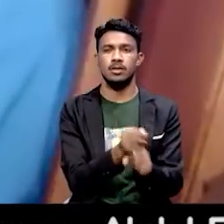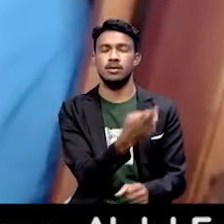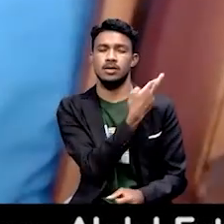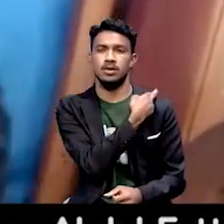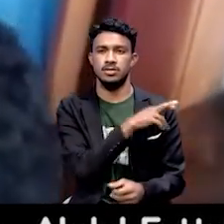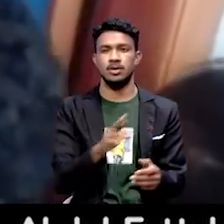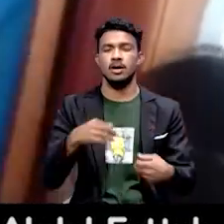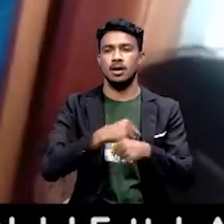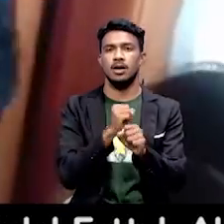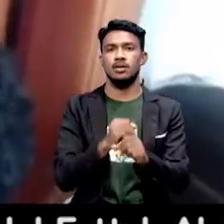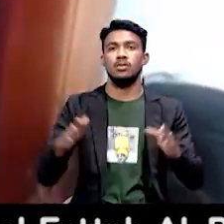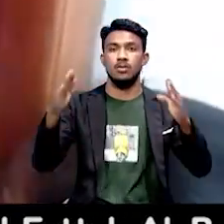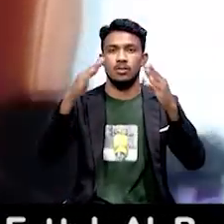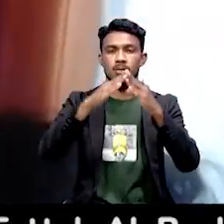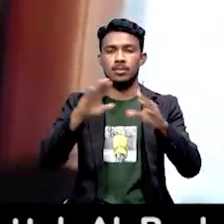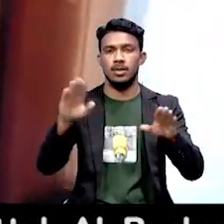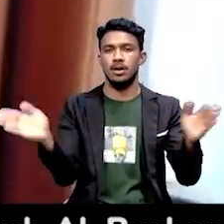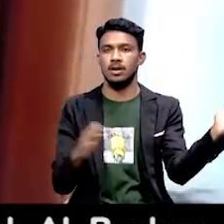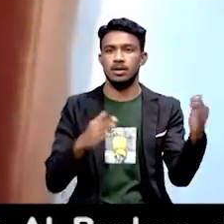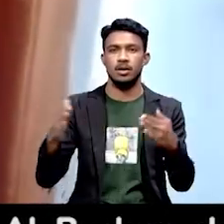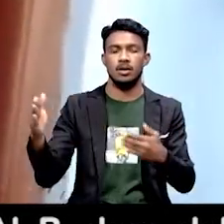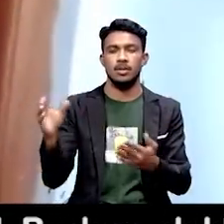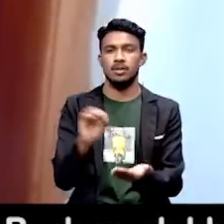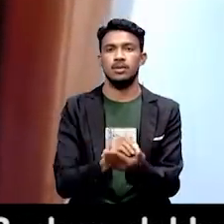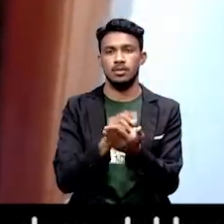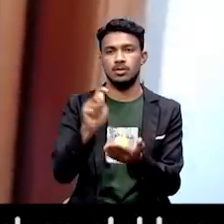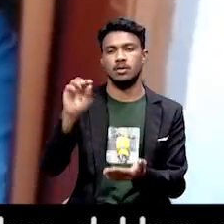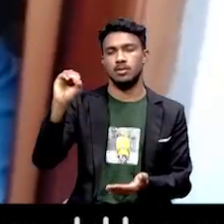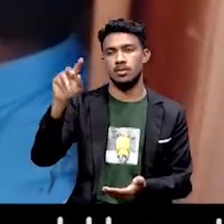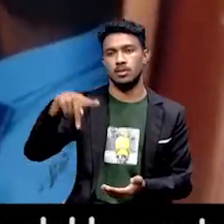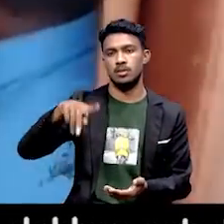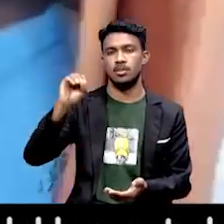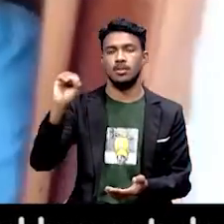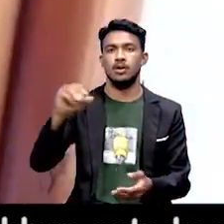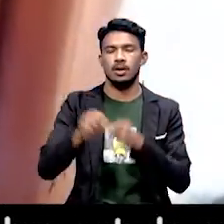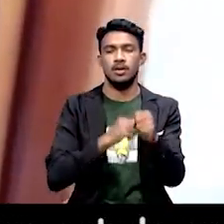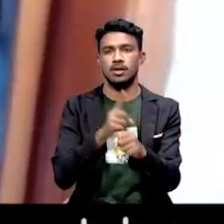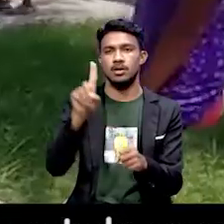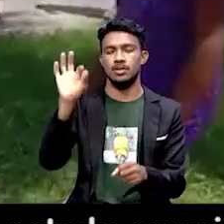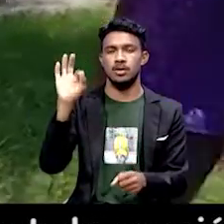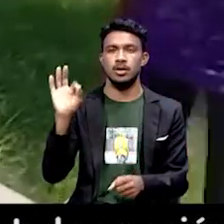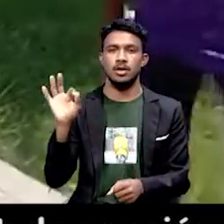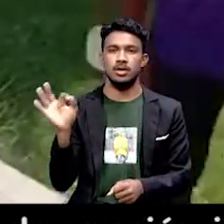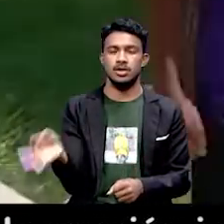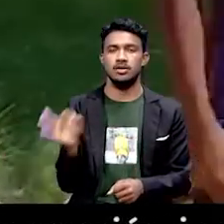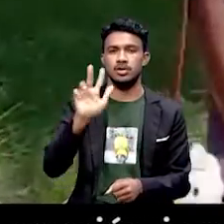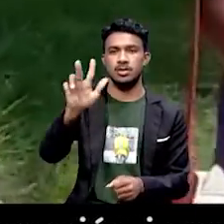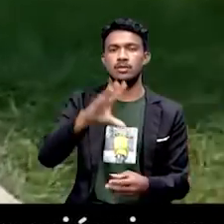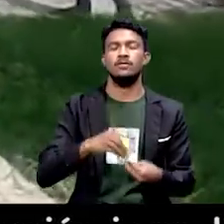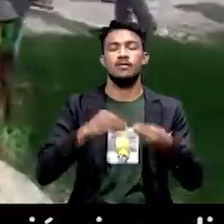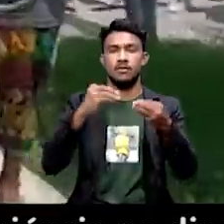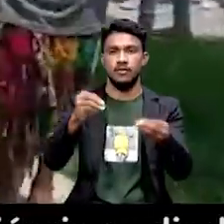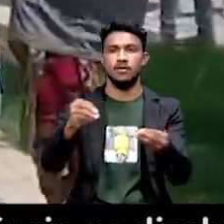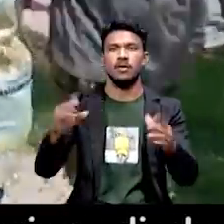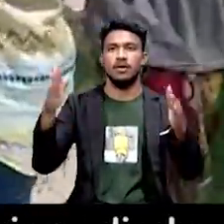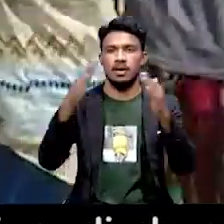niamos hari uma mahonida honaran topohonis iha tinang rimu datu sia sianu resin tolu ho objetivu at fo mahon balabari